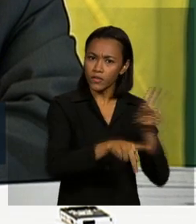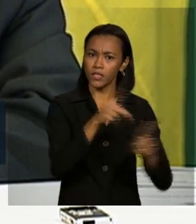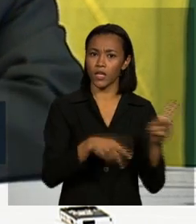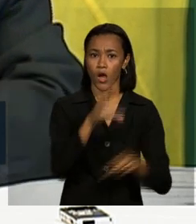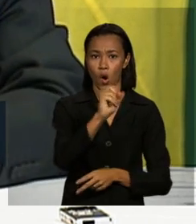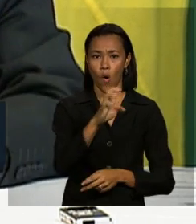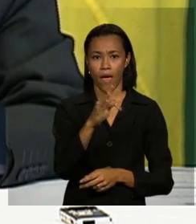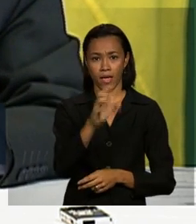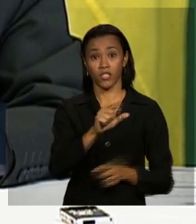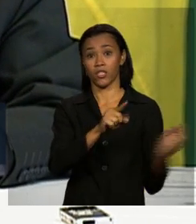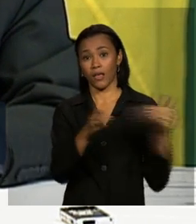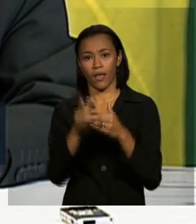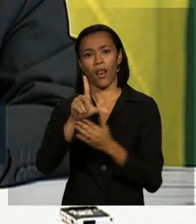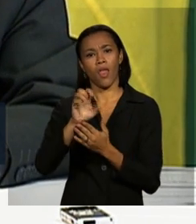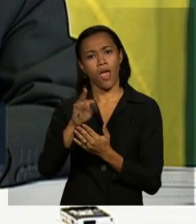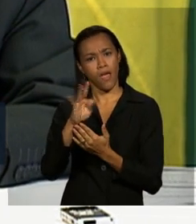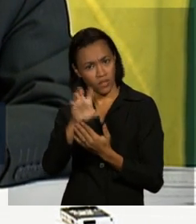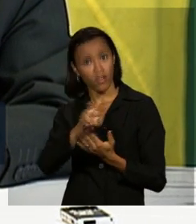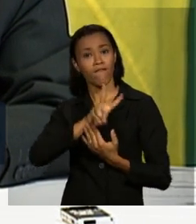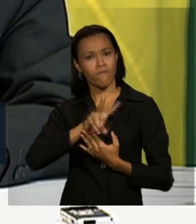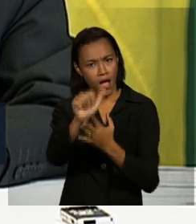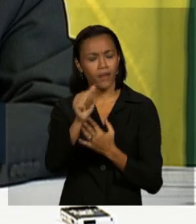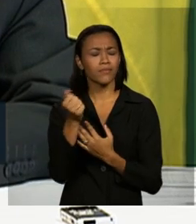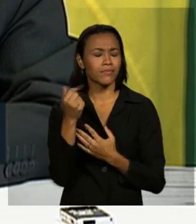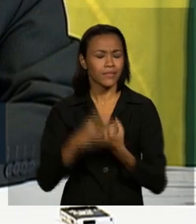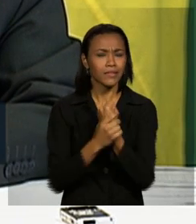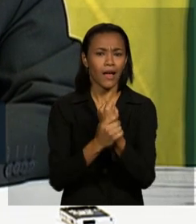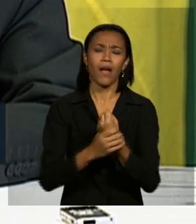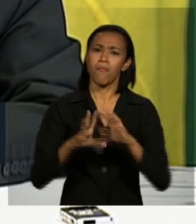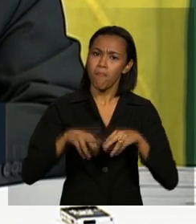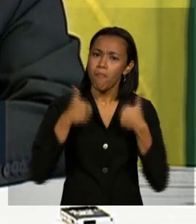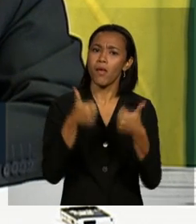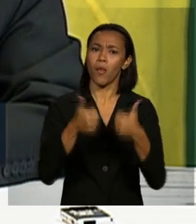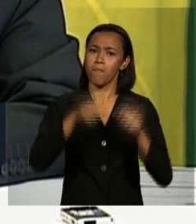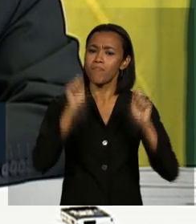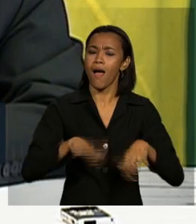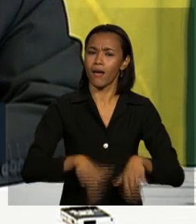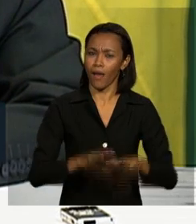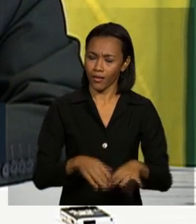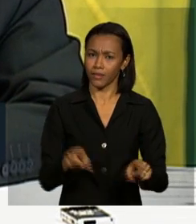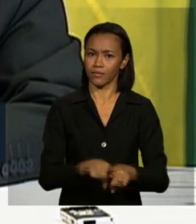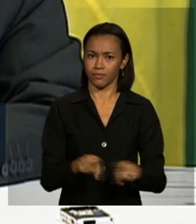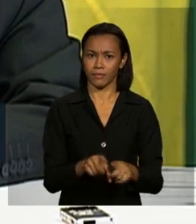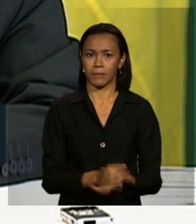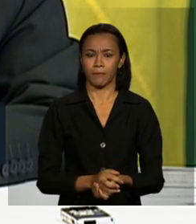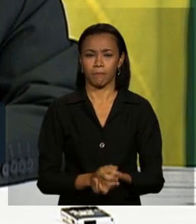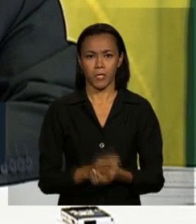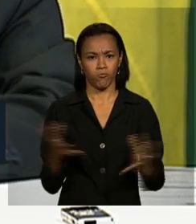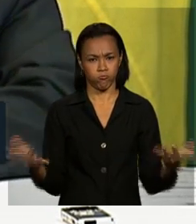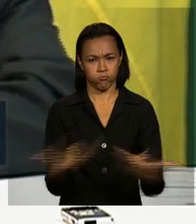Leste vai assegurar naturalmente uma condição de logística mais barata mais competitiva e